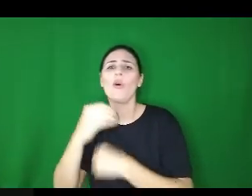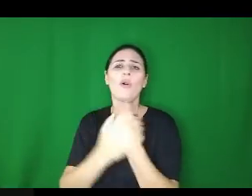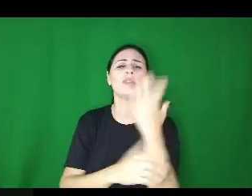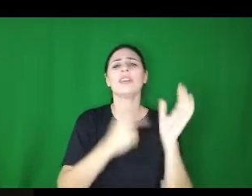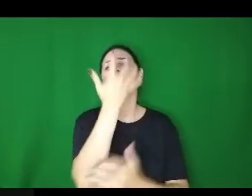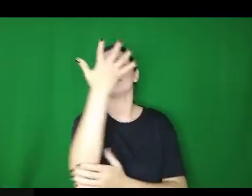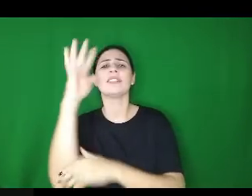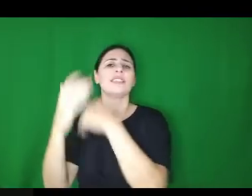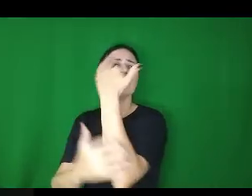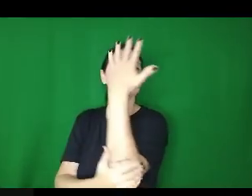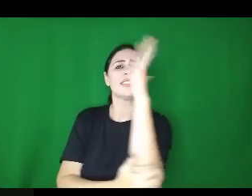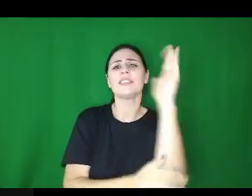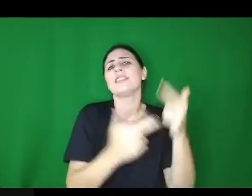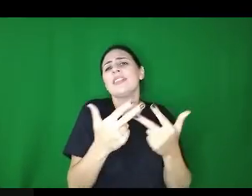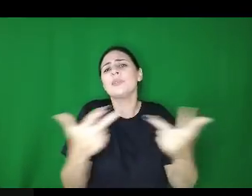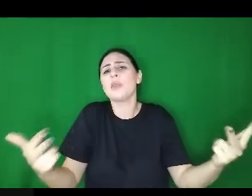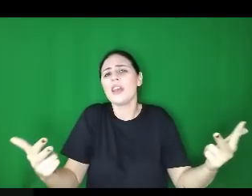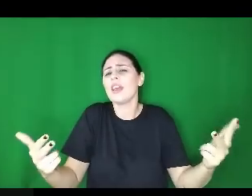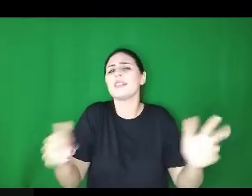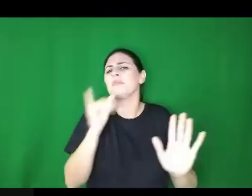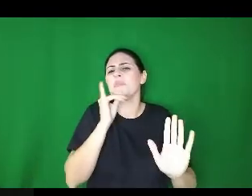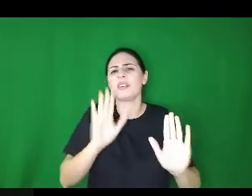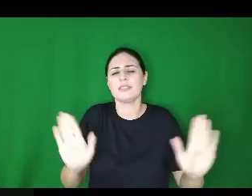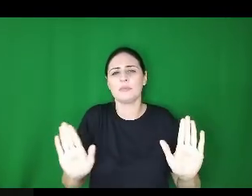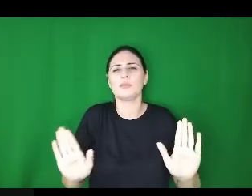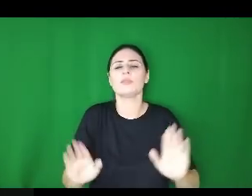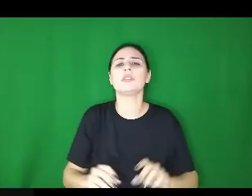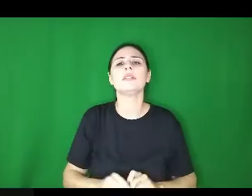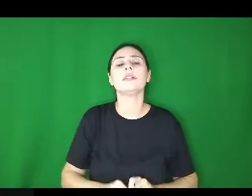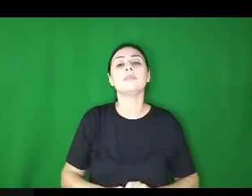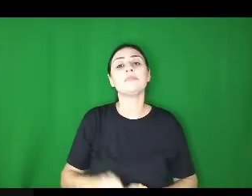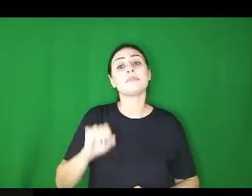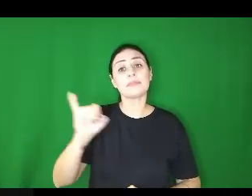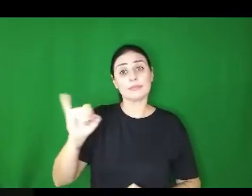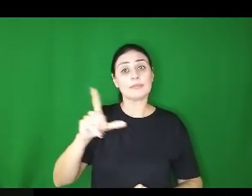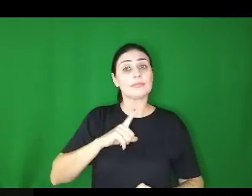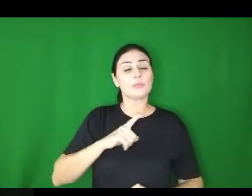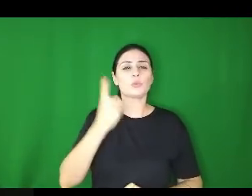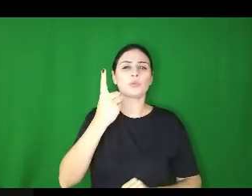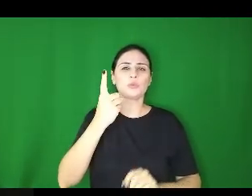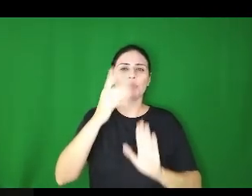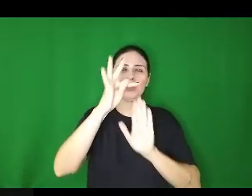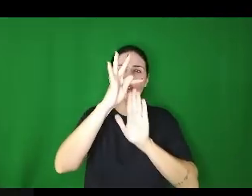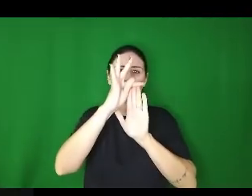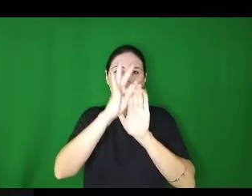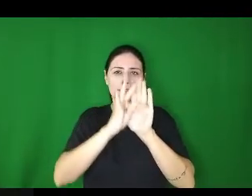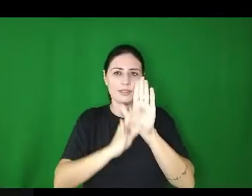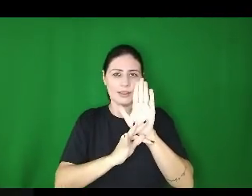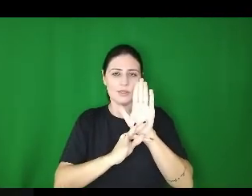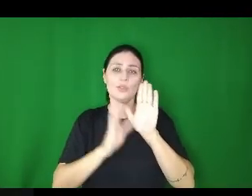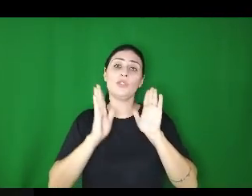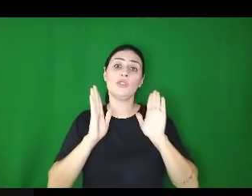de interpretação sem compreender efetivamente o conteúdo do texto? ou eu não, eu tenho que necessariamente